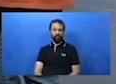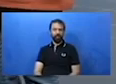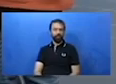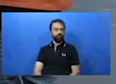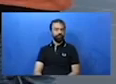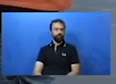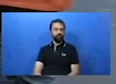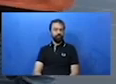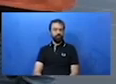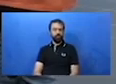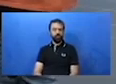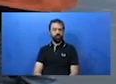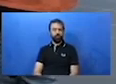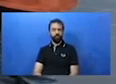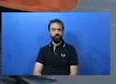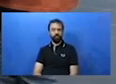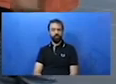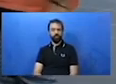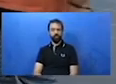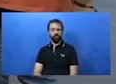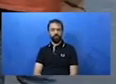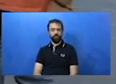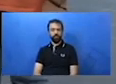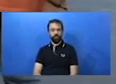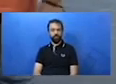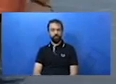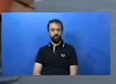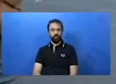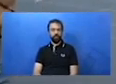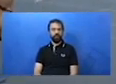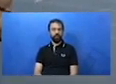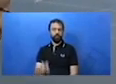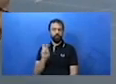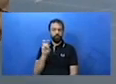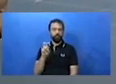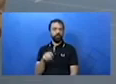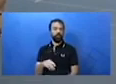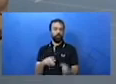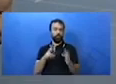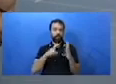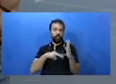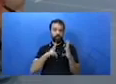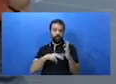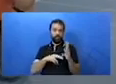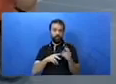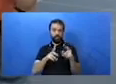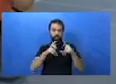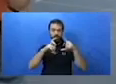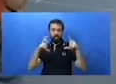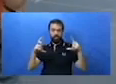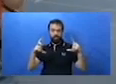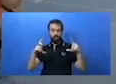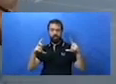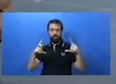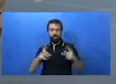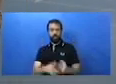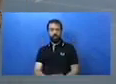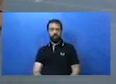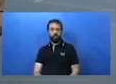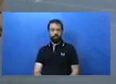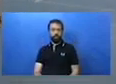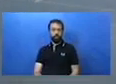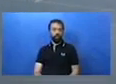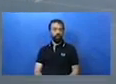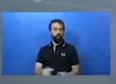acharam, é bem bacana, tá bom? 5. Leia essa estrofe do cordel no tempo que os bichos falavam.